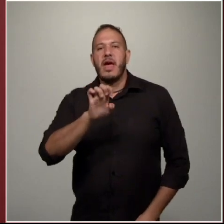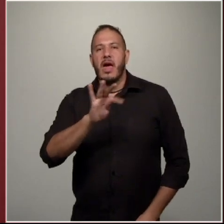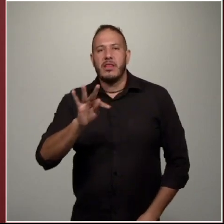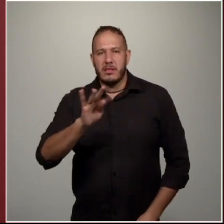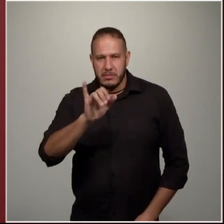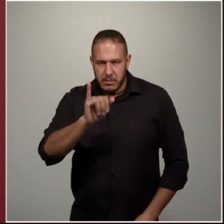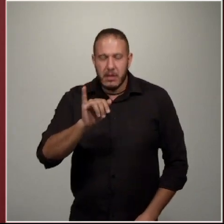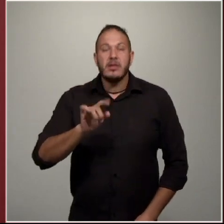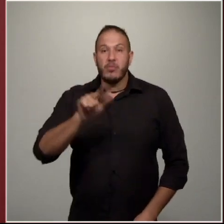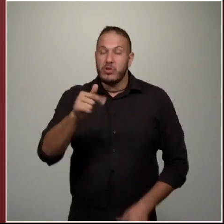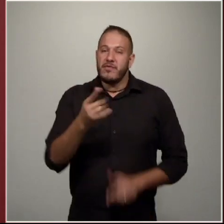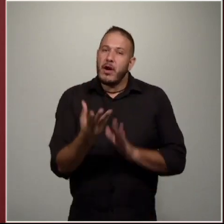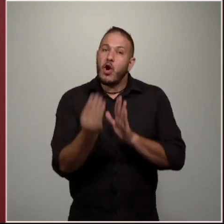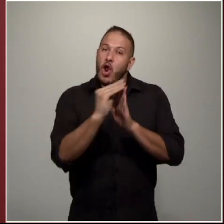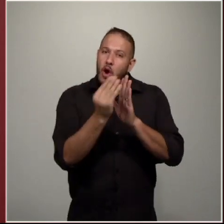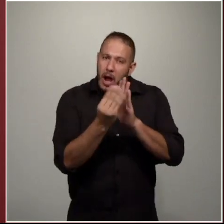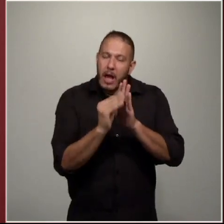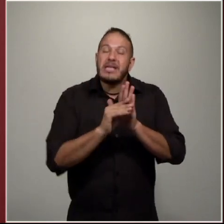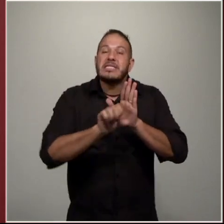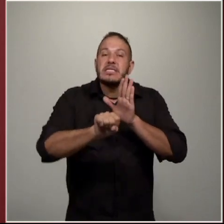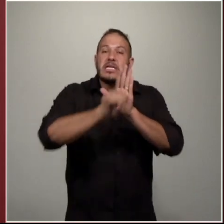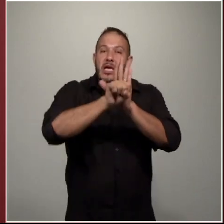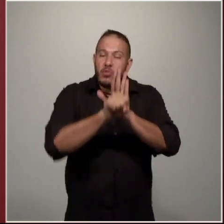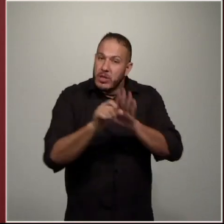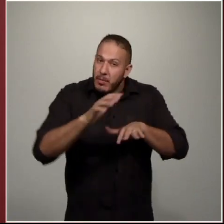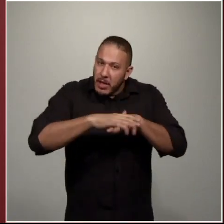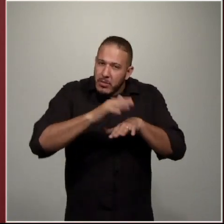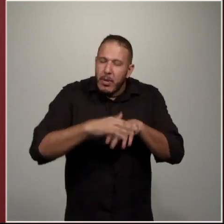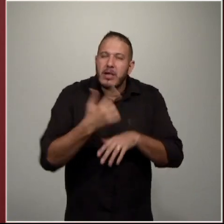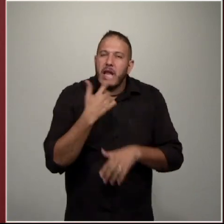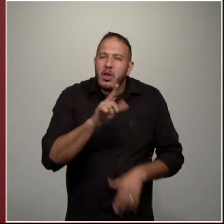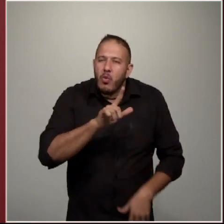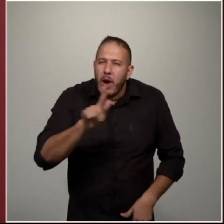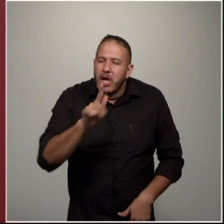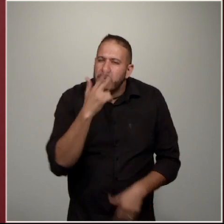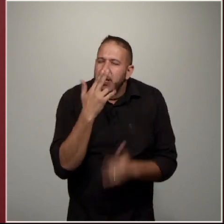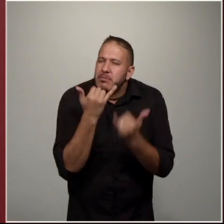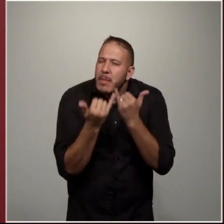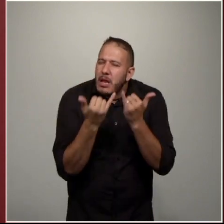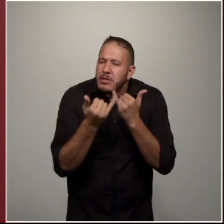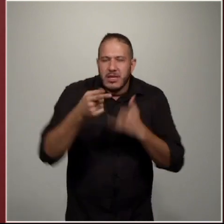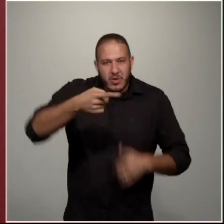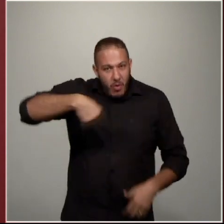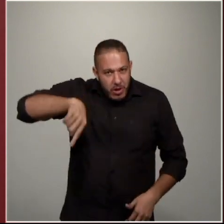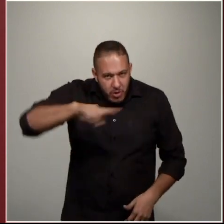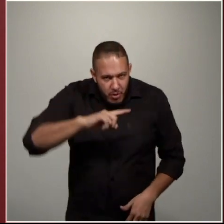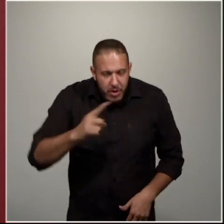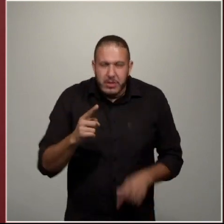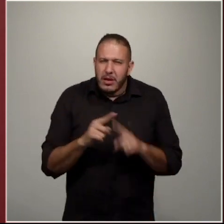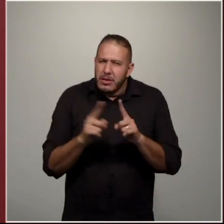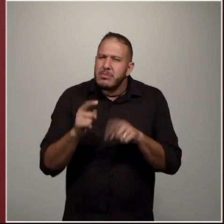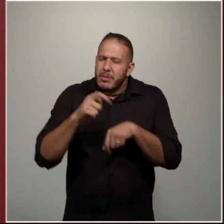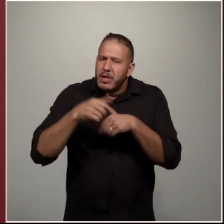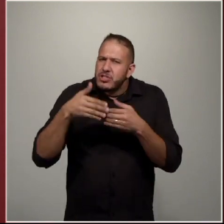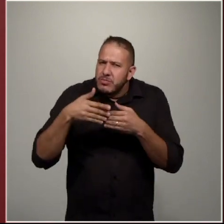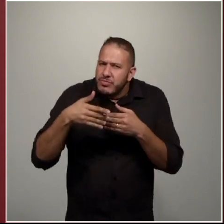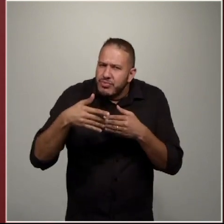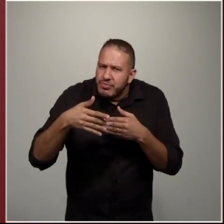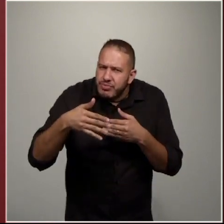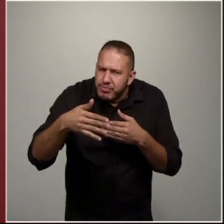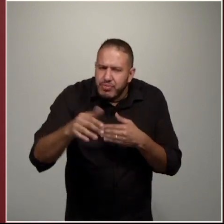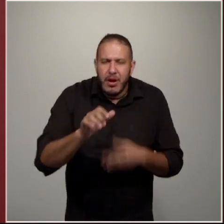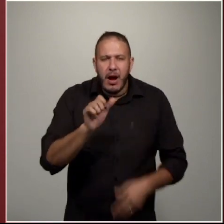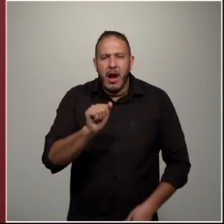símbolos na matemática vai introduzir uma linguagem muito mais parecida com a nossa embora não seja a mesma ea partir dali a obra vai